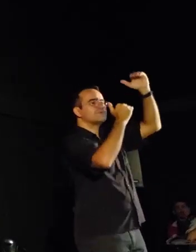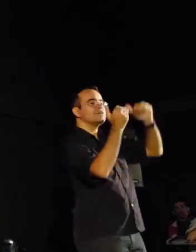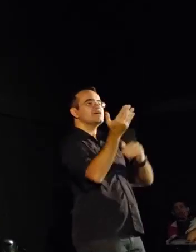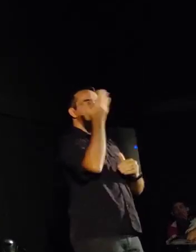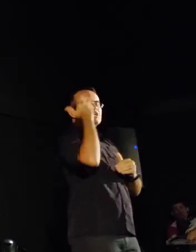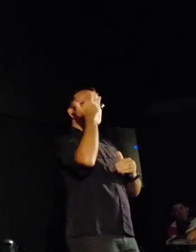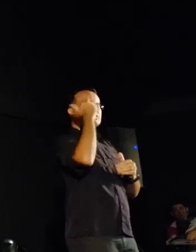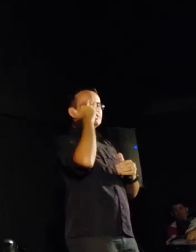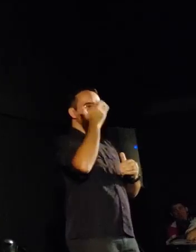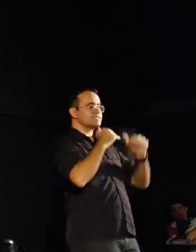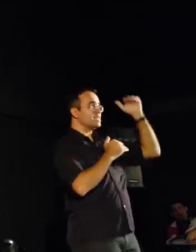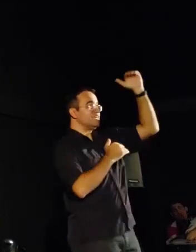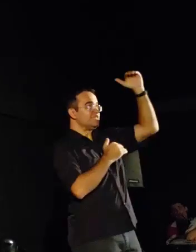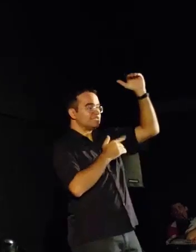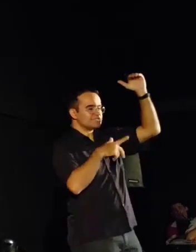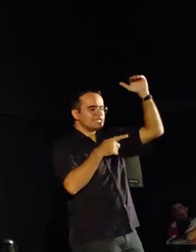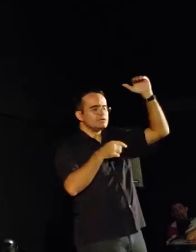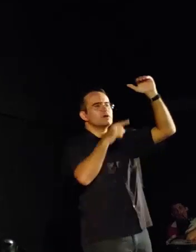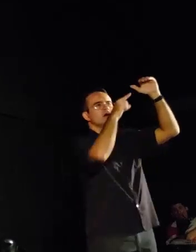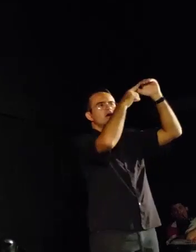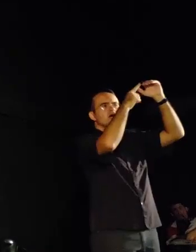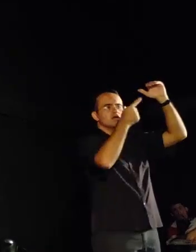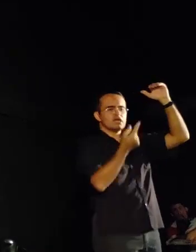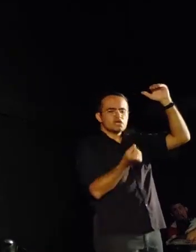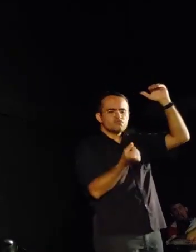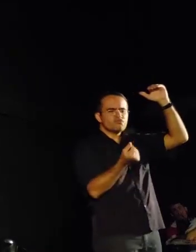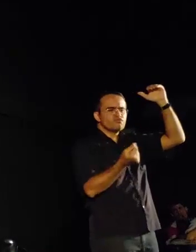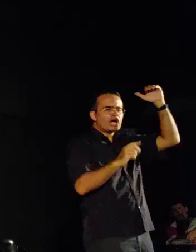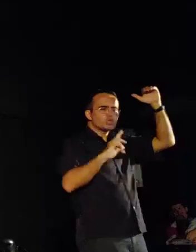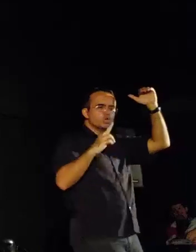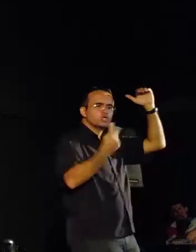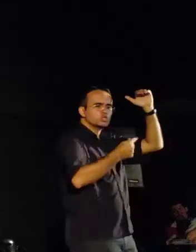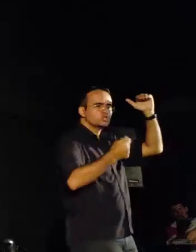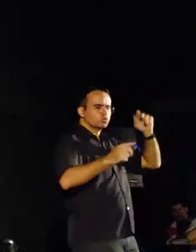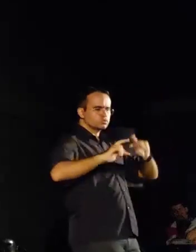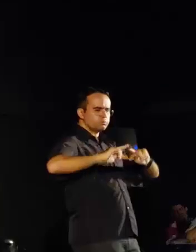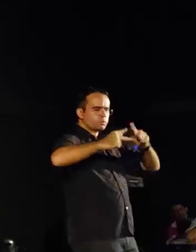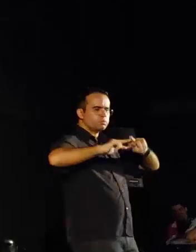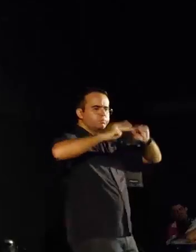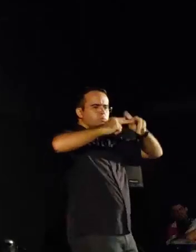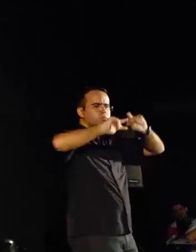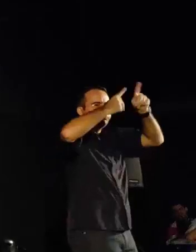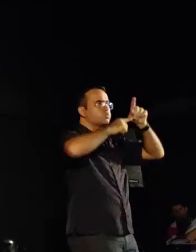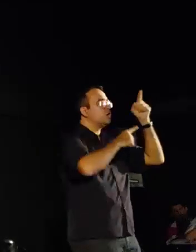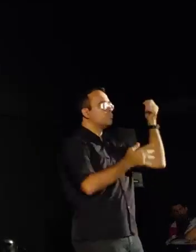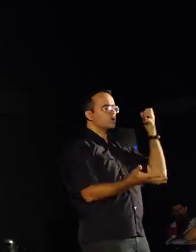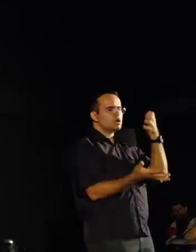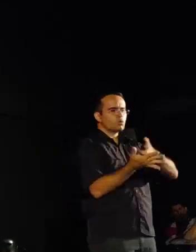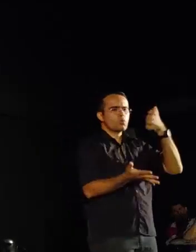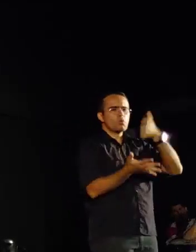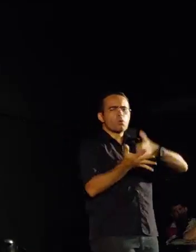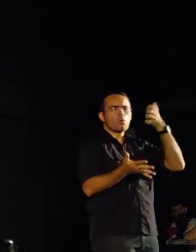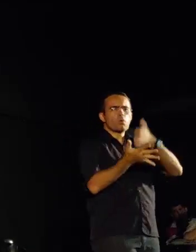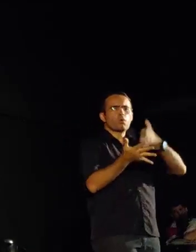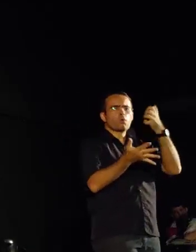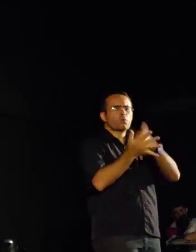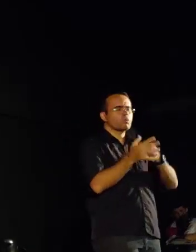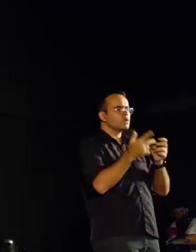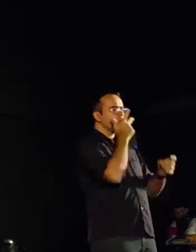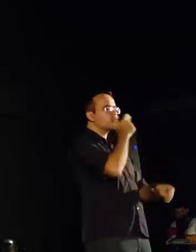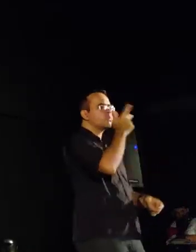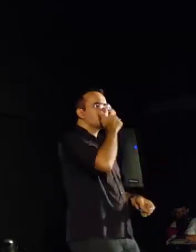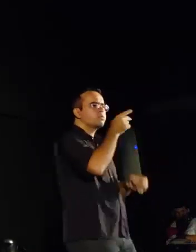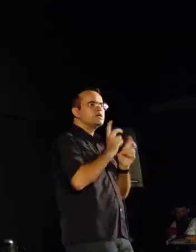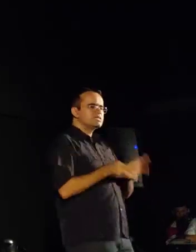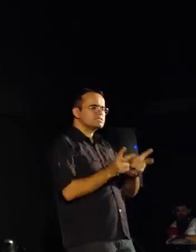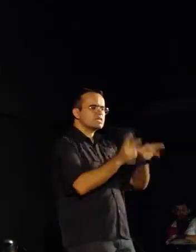cima puxa todos os preços das grandes cidades para cima, porque eles têm consumo conspícuo, porque eles têm padrões de consumo,